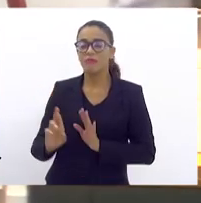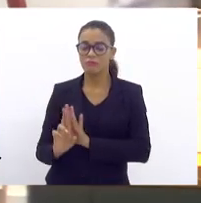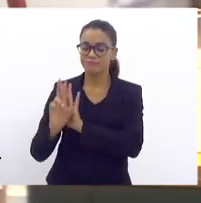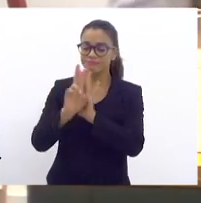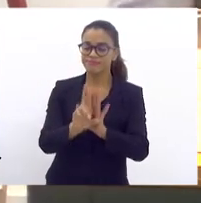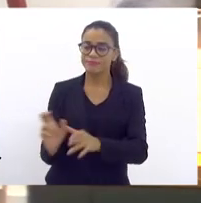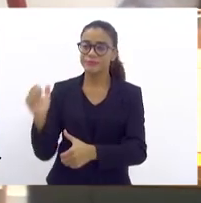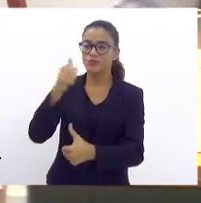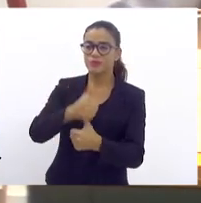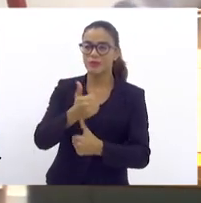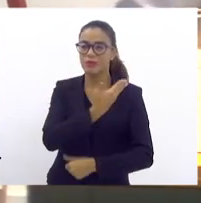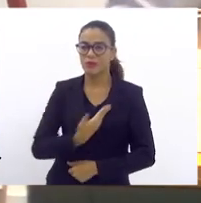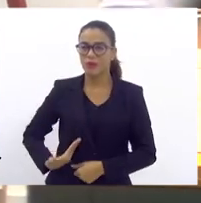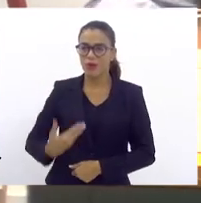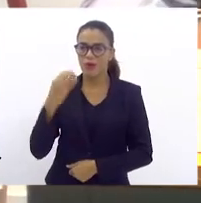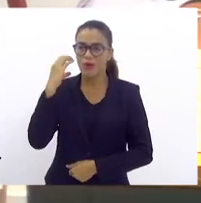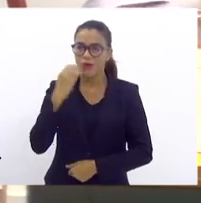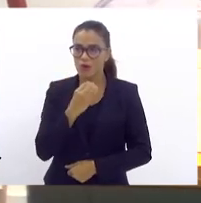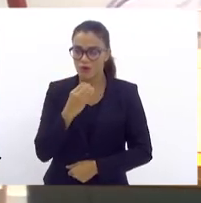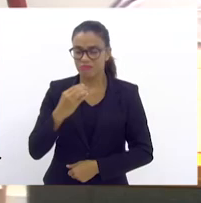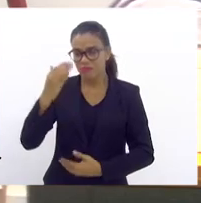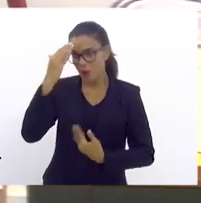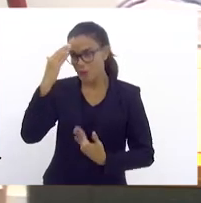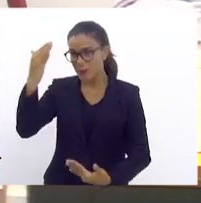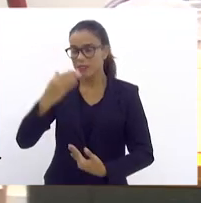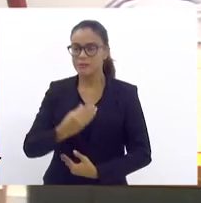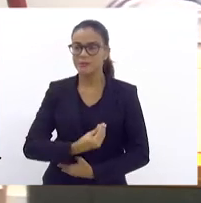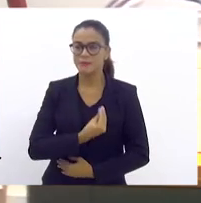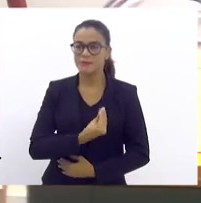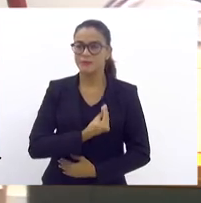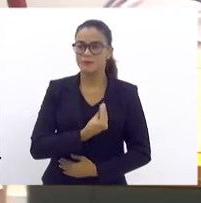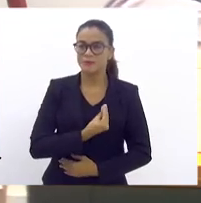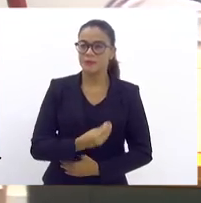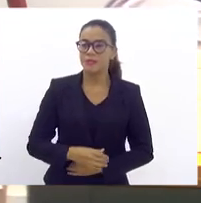está conosco aqui hoje Diego fala muito obrigado pela presença